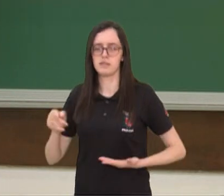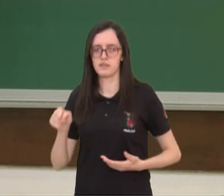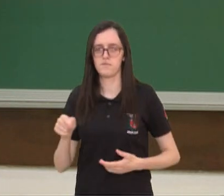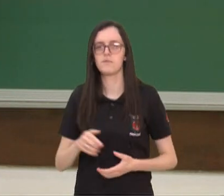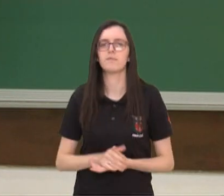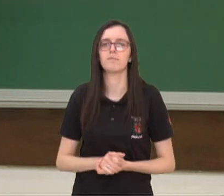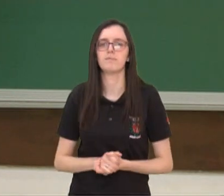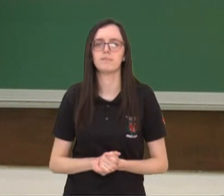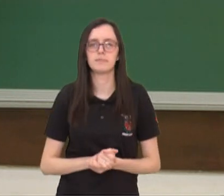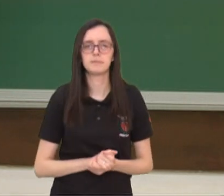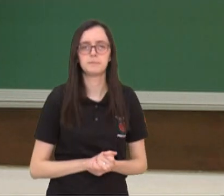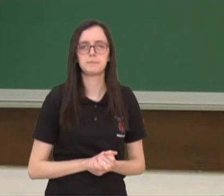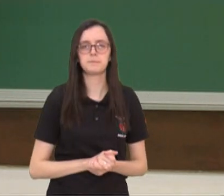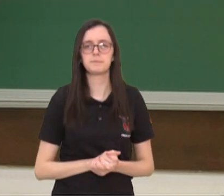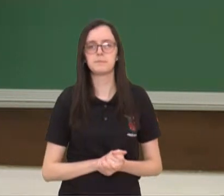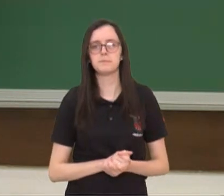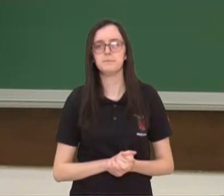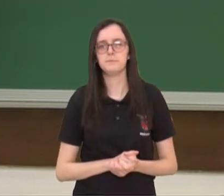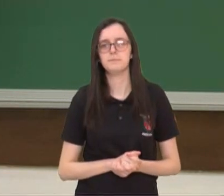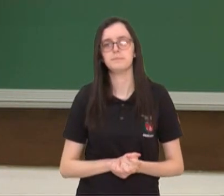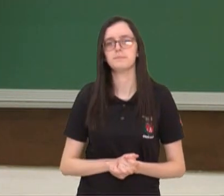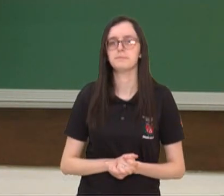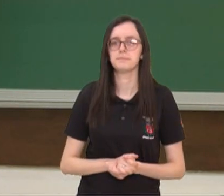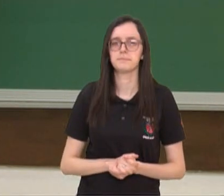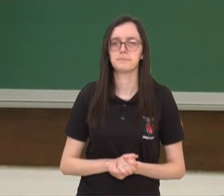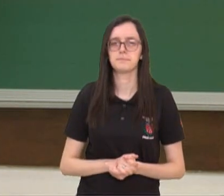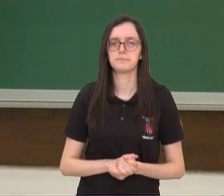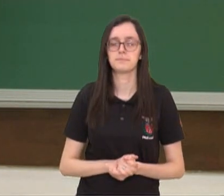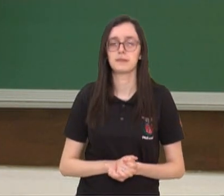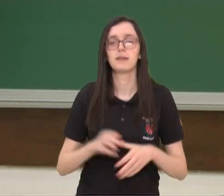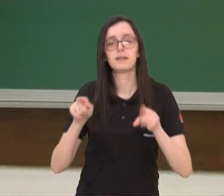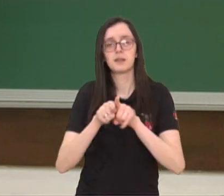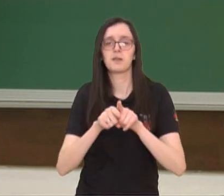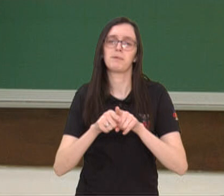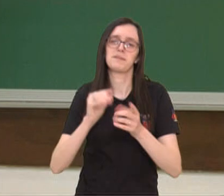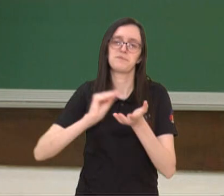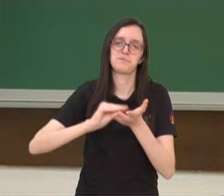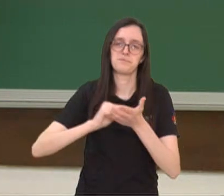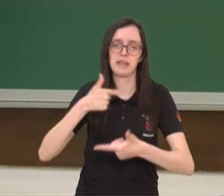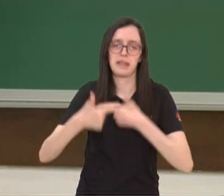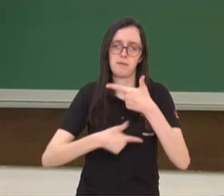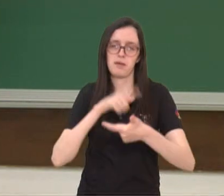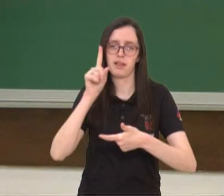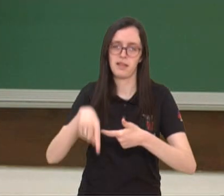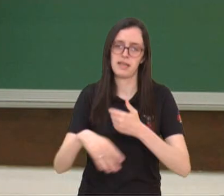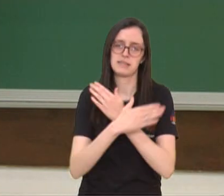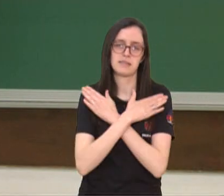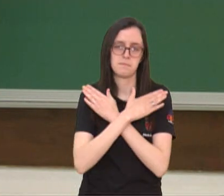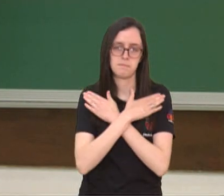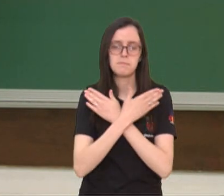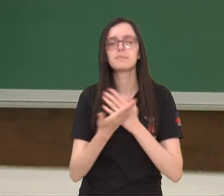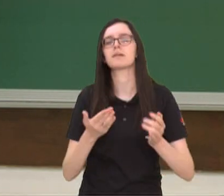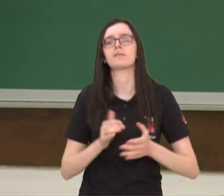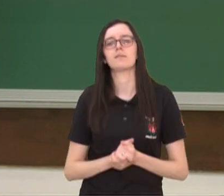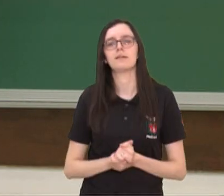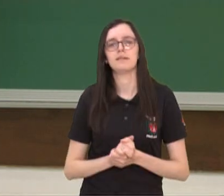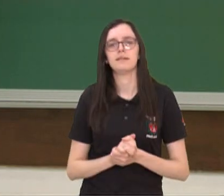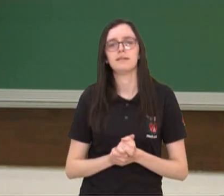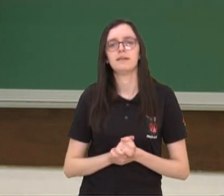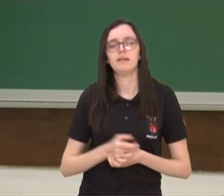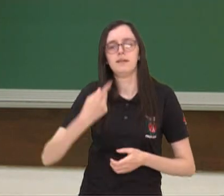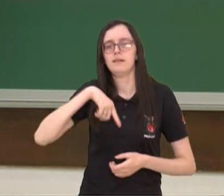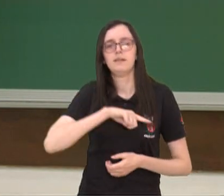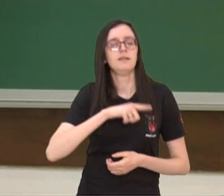serviço em si. Tá? A questão do desemprego. Tá? Então, a gente